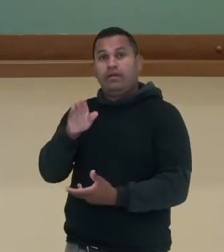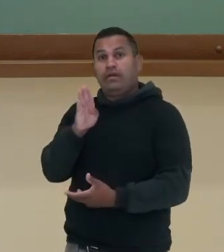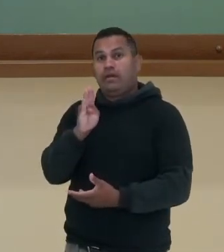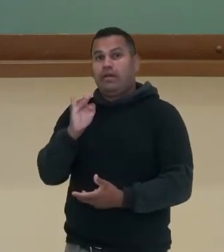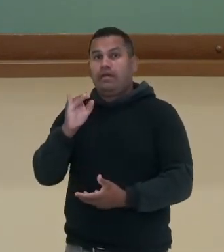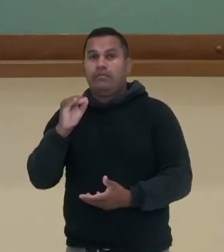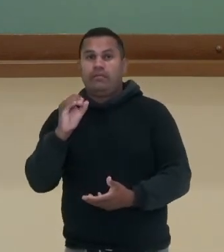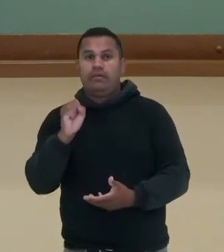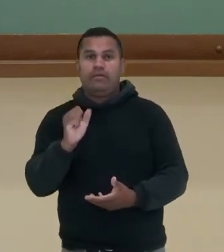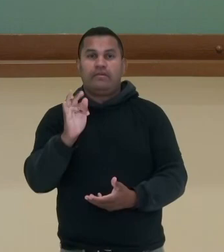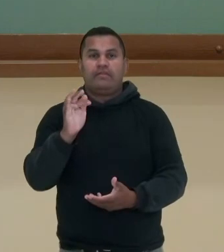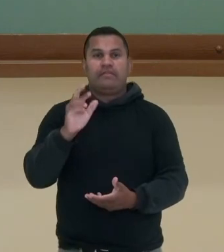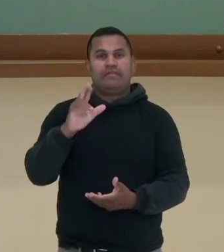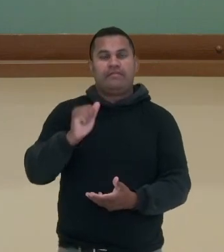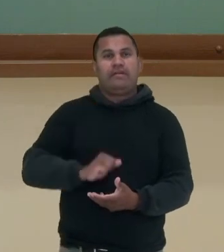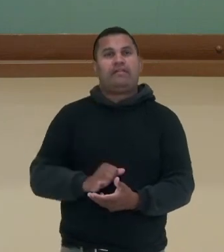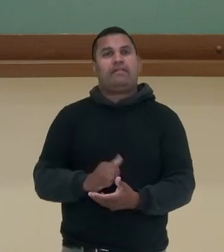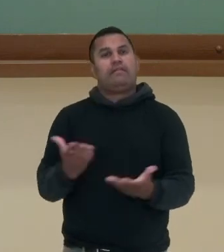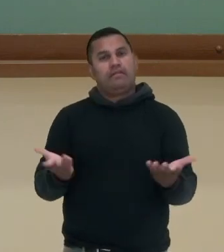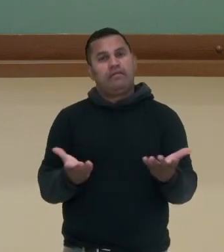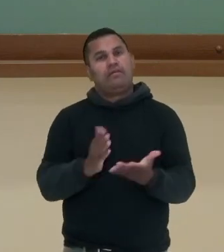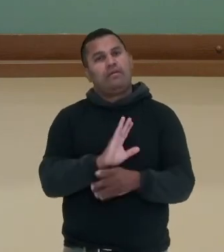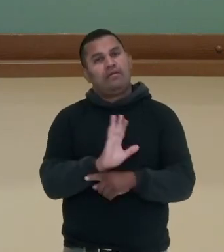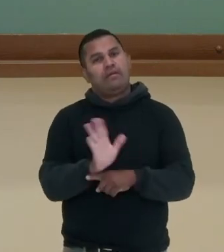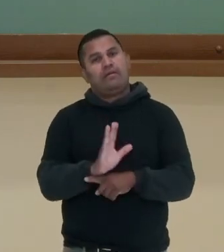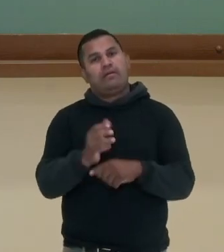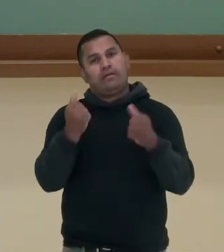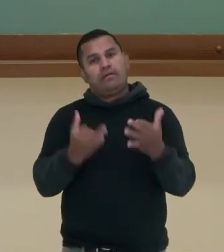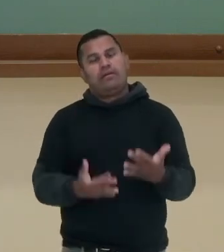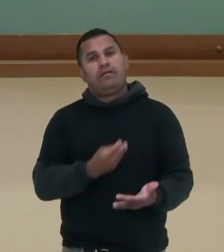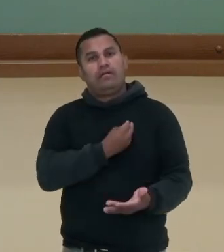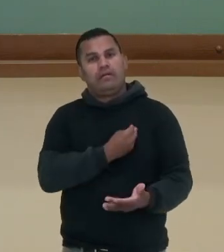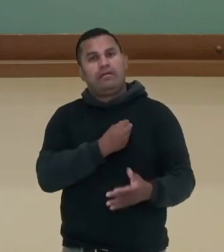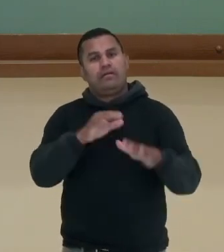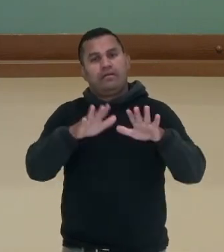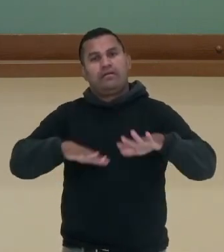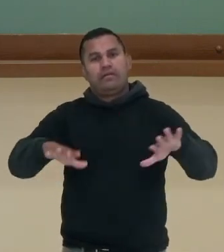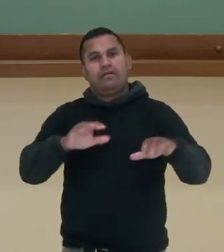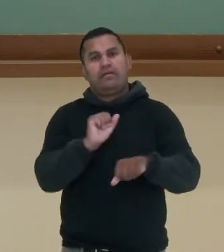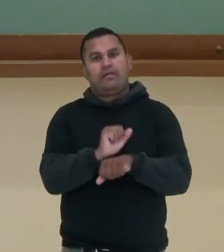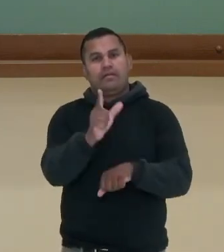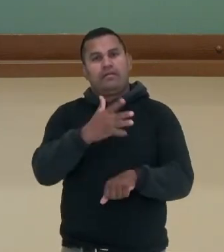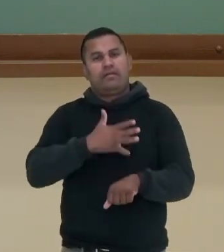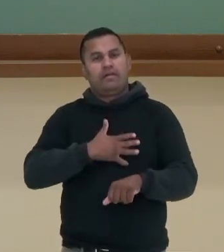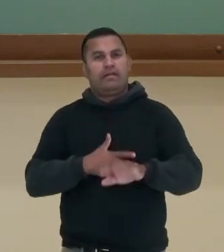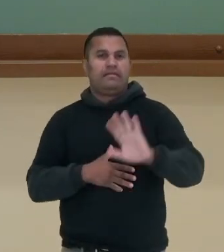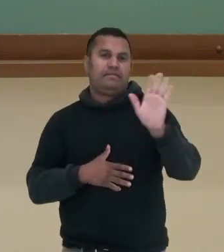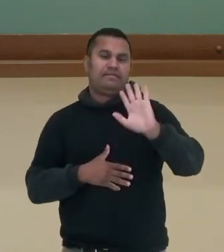Então, nesse vídeo, nós falamos a introdução à ecologia. Espero que vocês tenham gostado. Até breve!